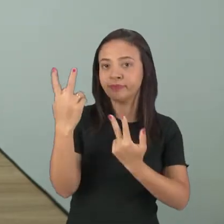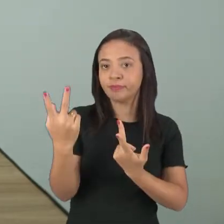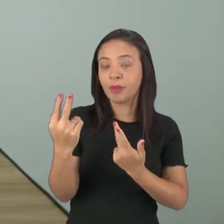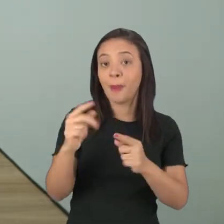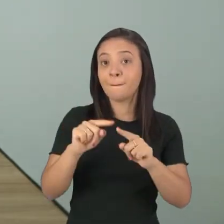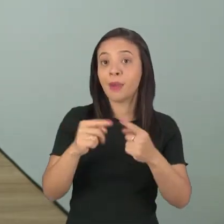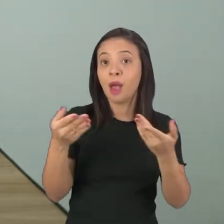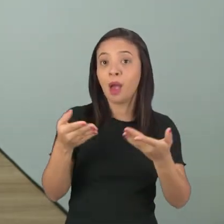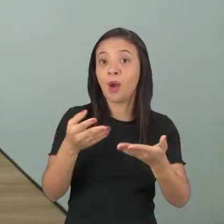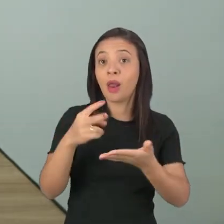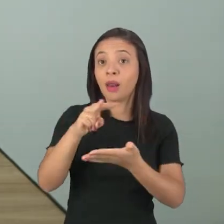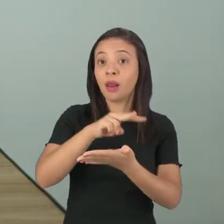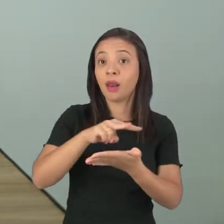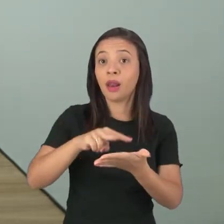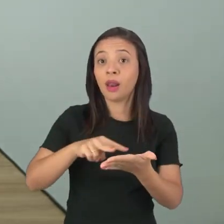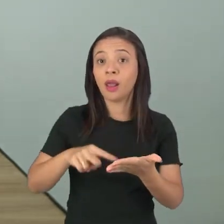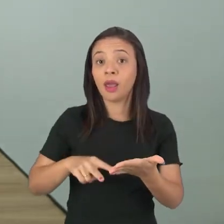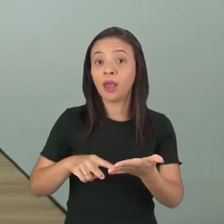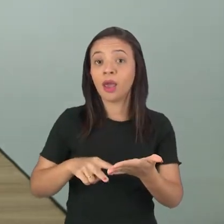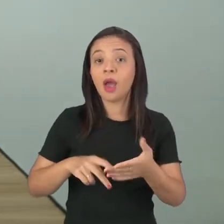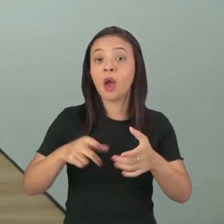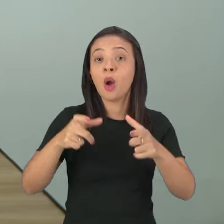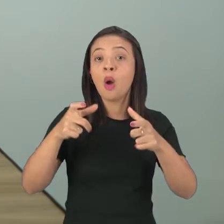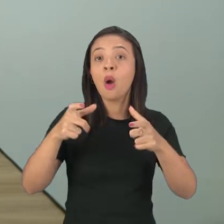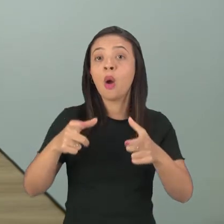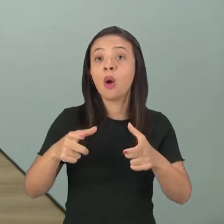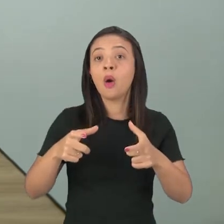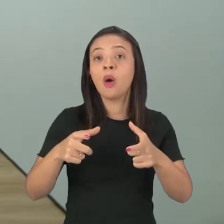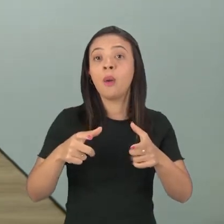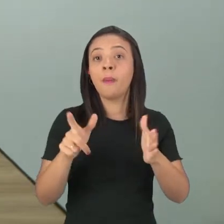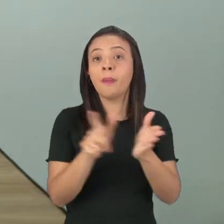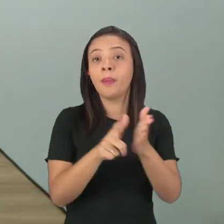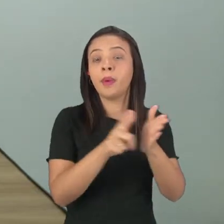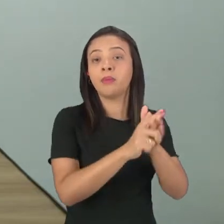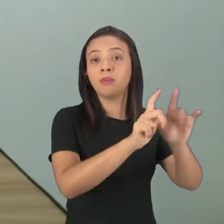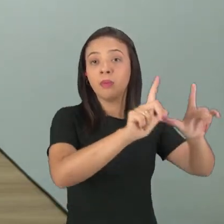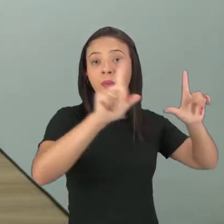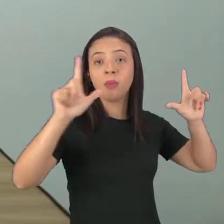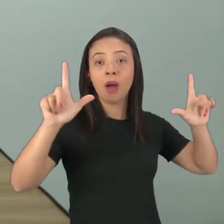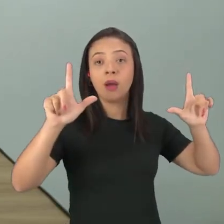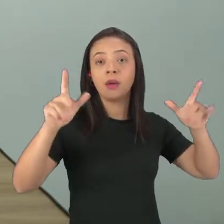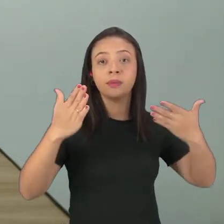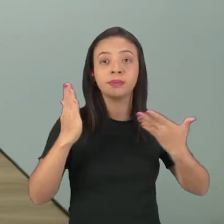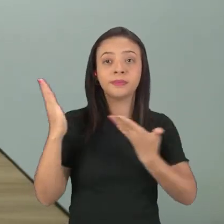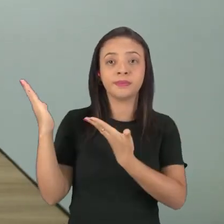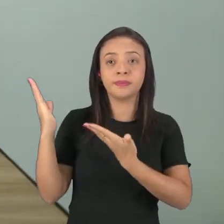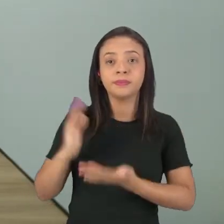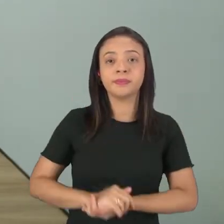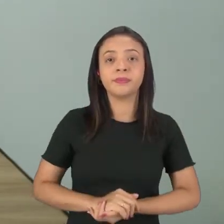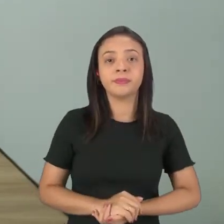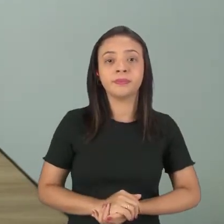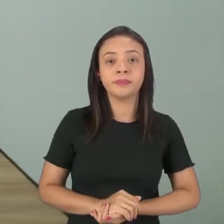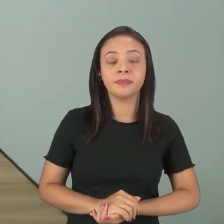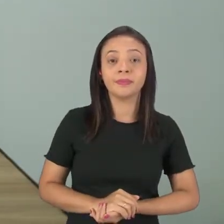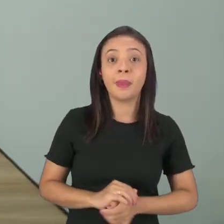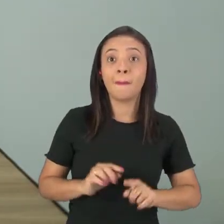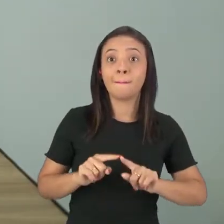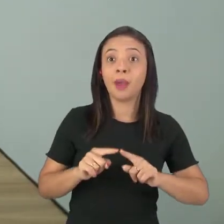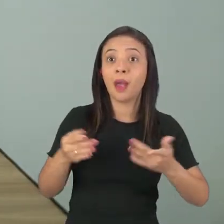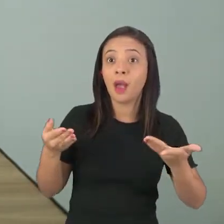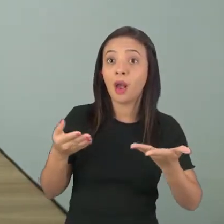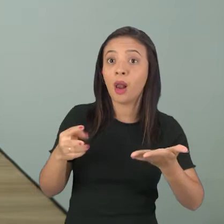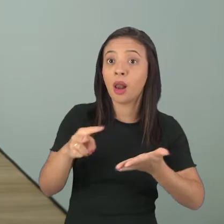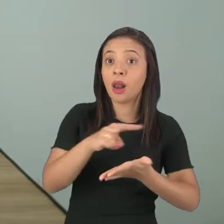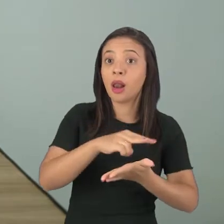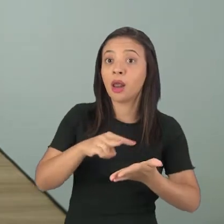nós vamos fazer a leitura no cartaz a leitura desta fábula peixe cartaz aqui só que agora nós vamos